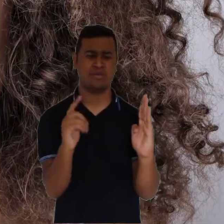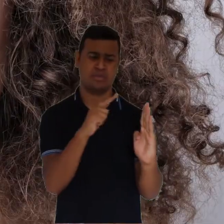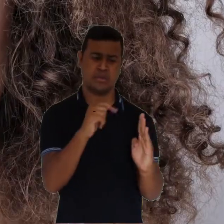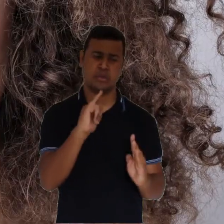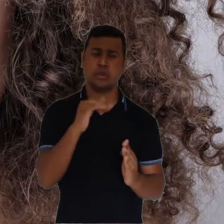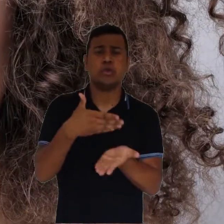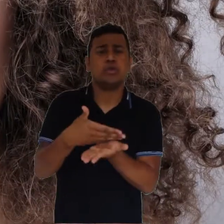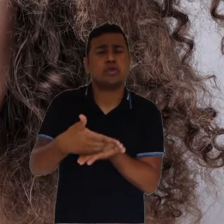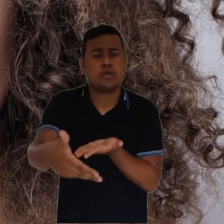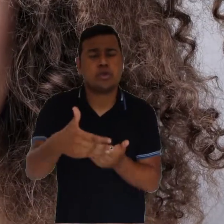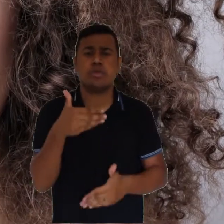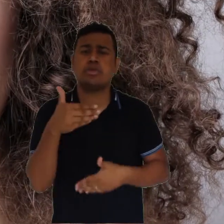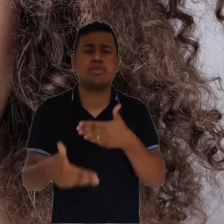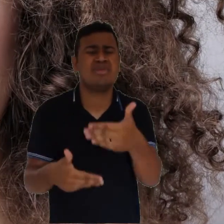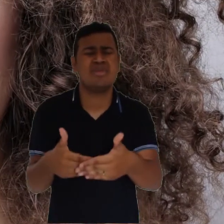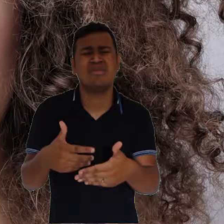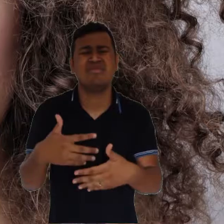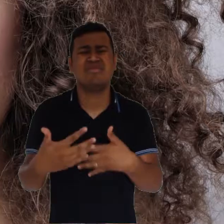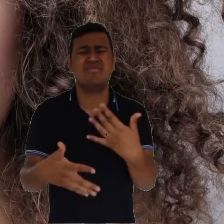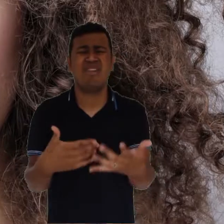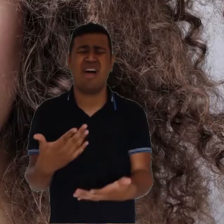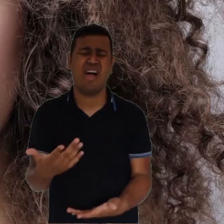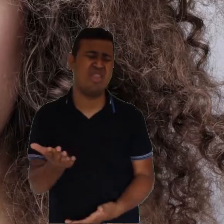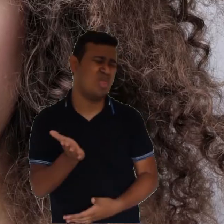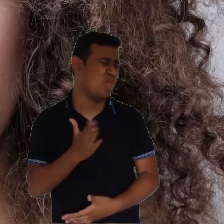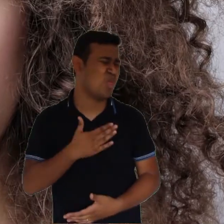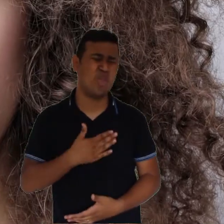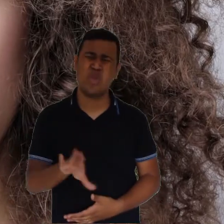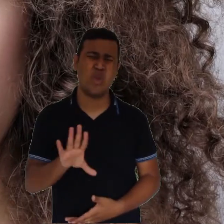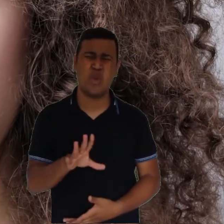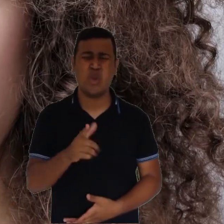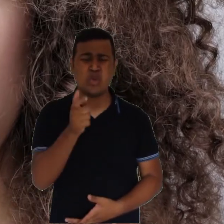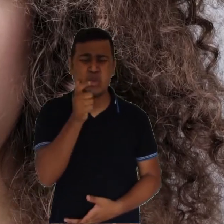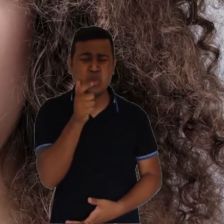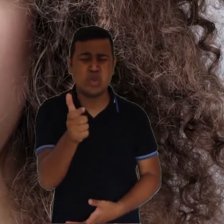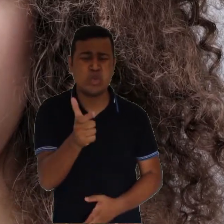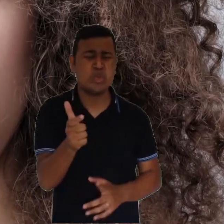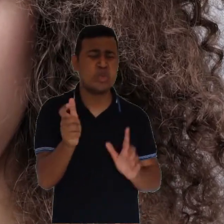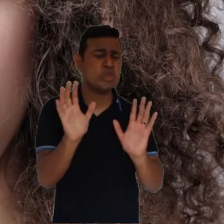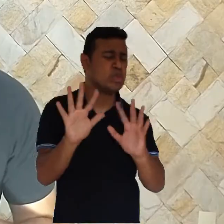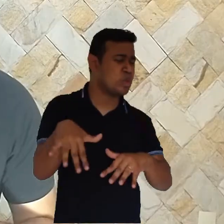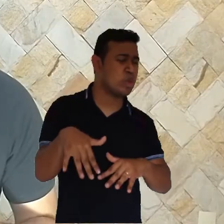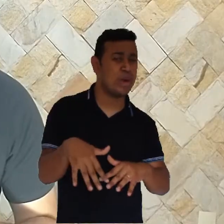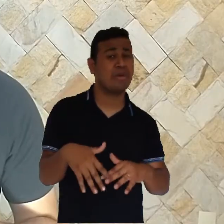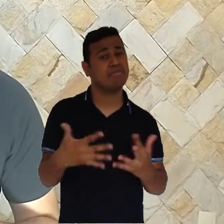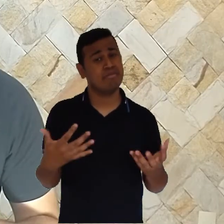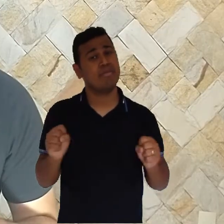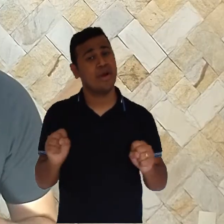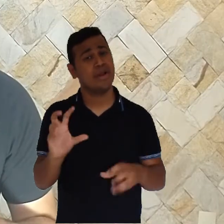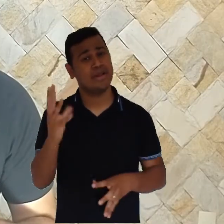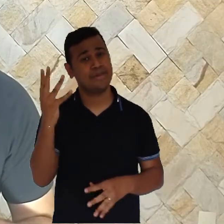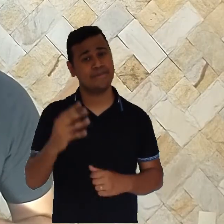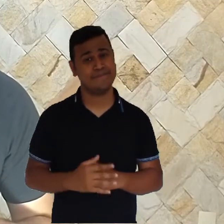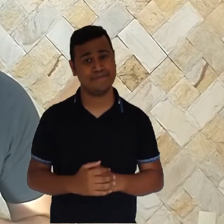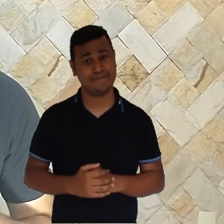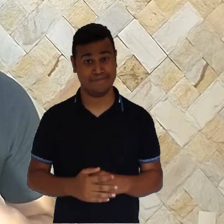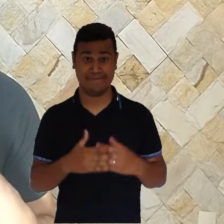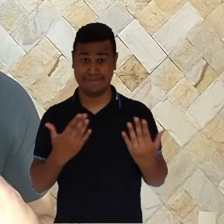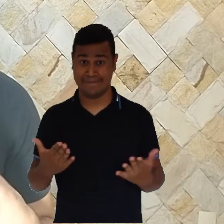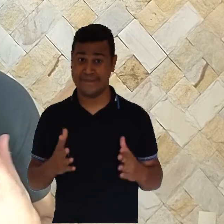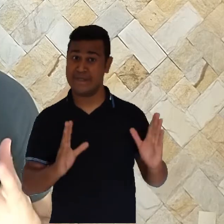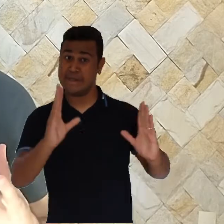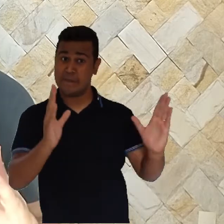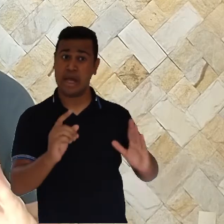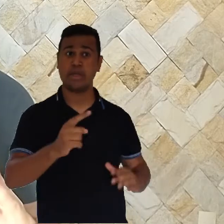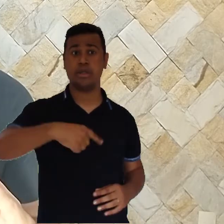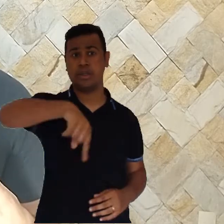no meio do caminho descobrirem que não gostam ou que não têm tanto interesse mais naquilo. Dessa forma, dar espaço para que eles